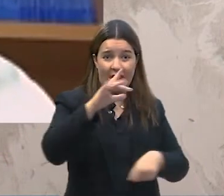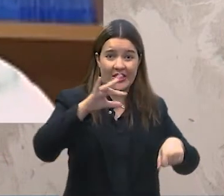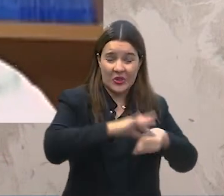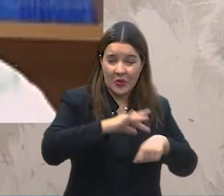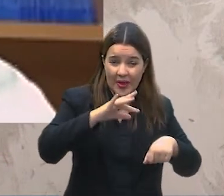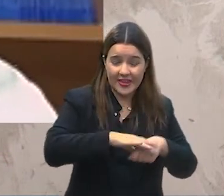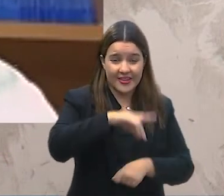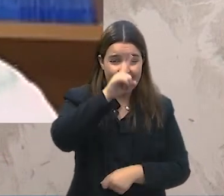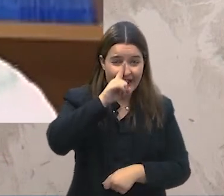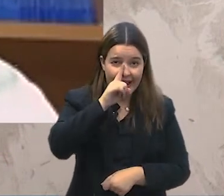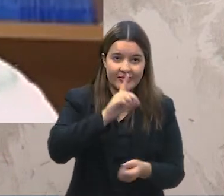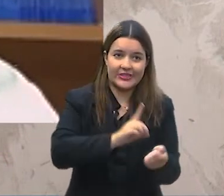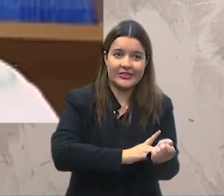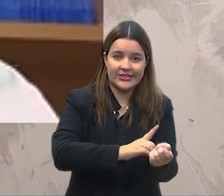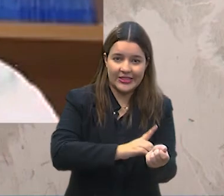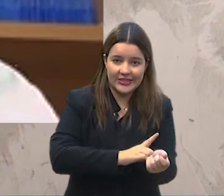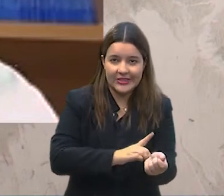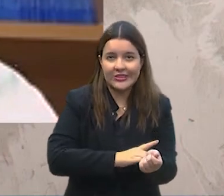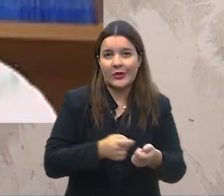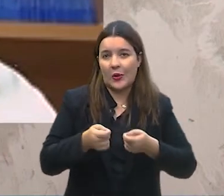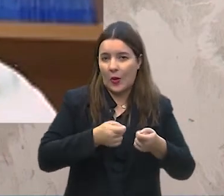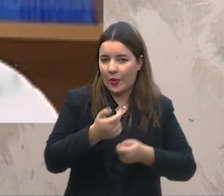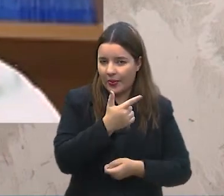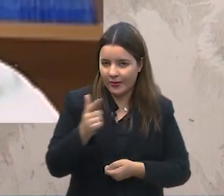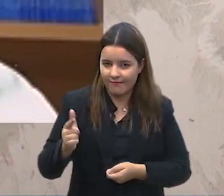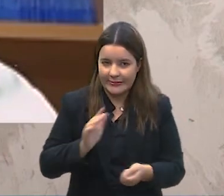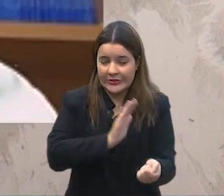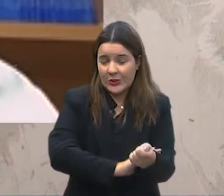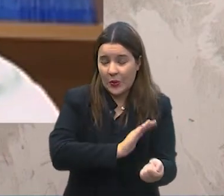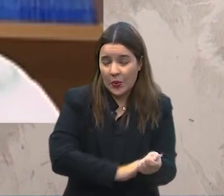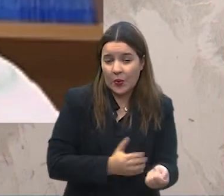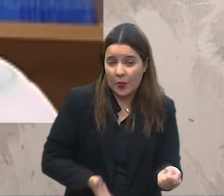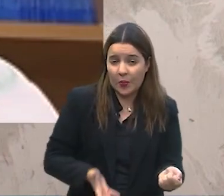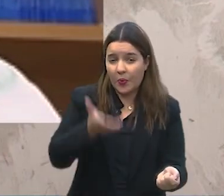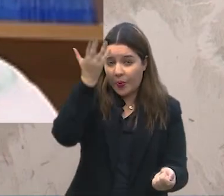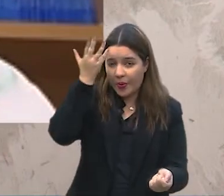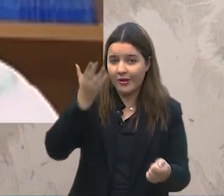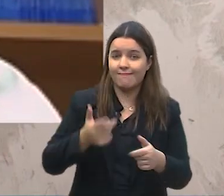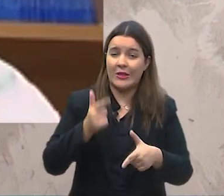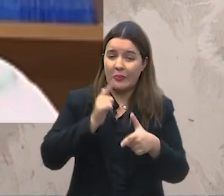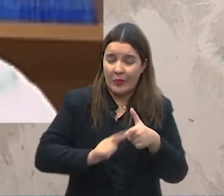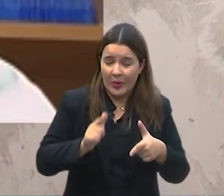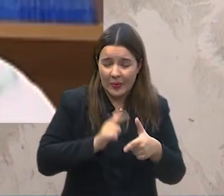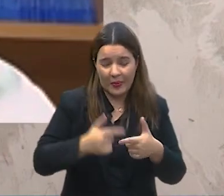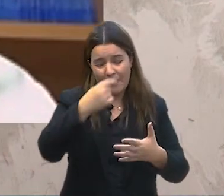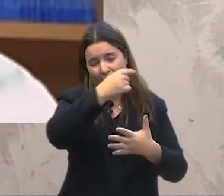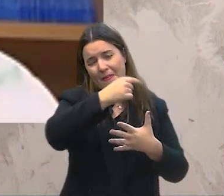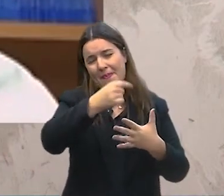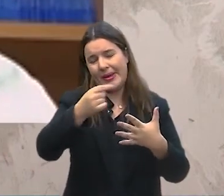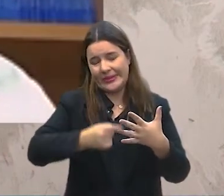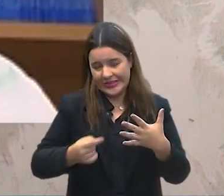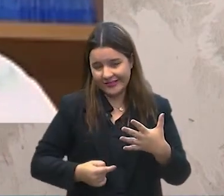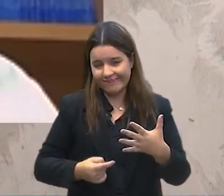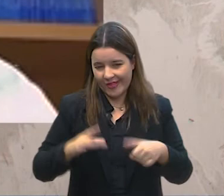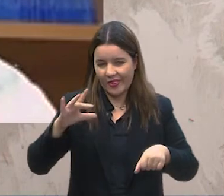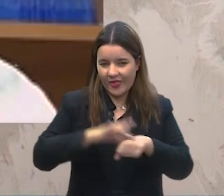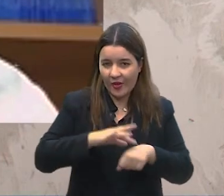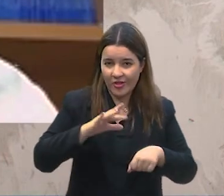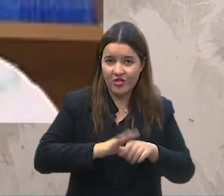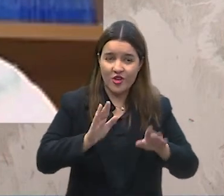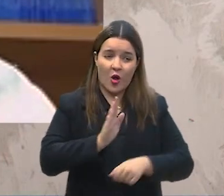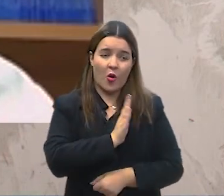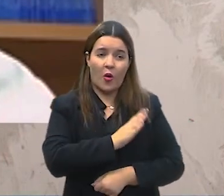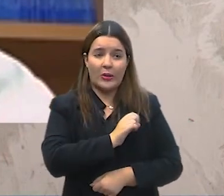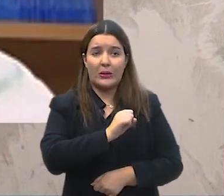graves, diabetes de difícil controle, hipertensão arterial, outras comorbidades, não é? Já tiveram infarto,